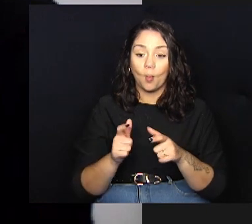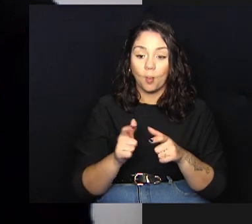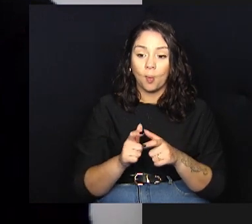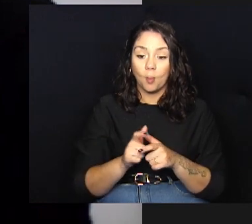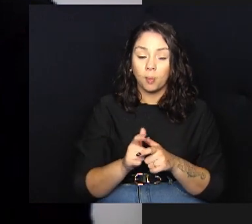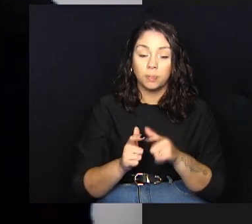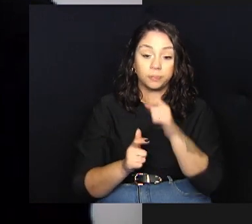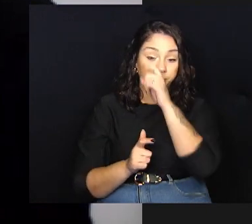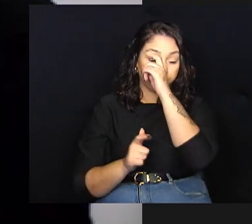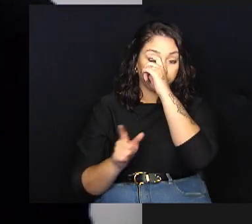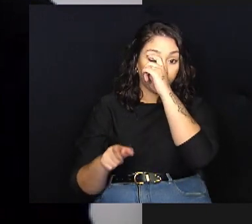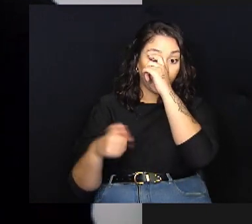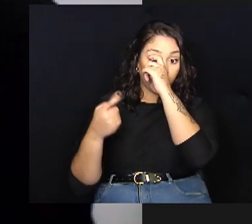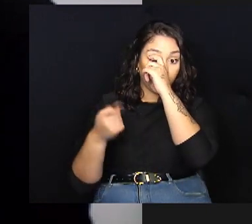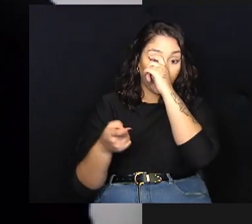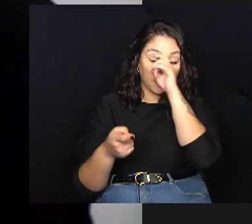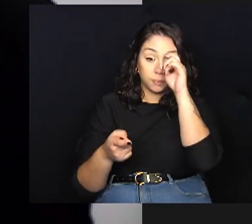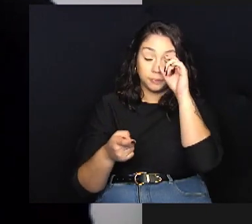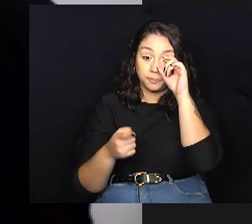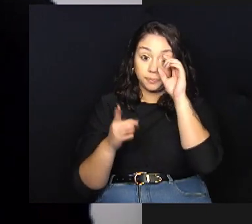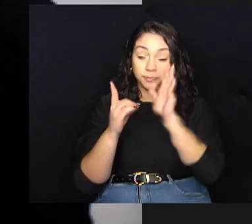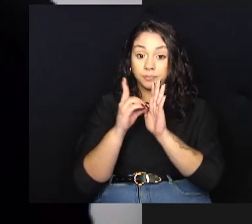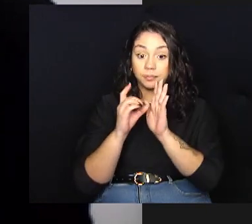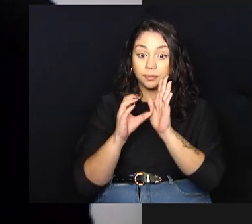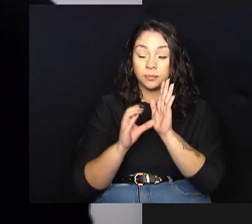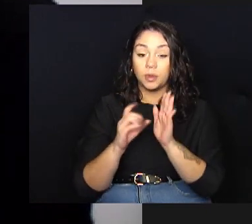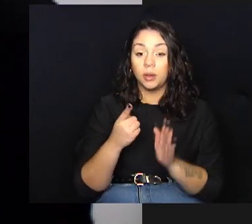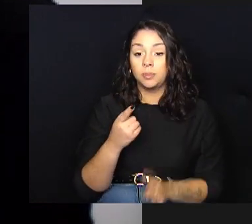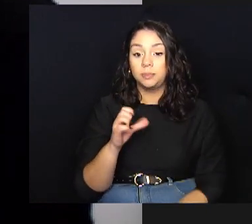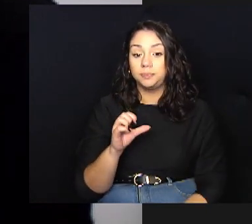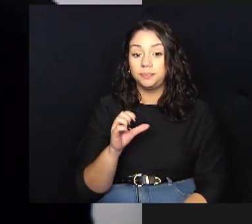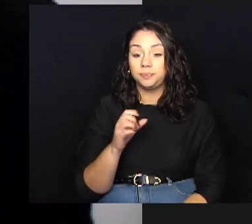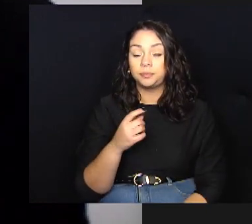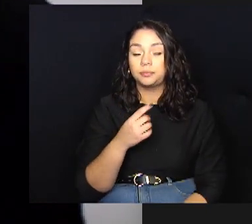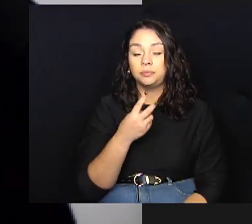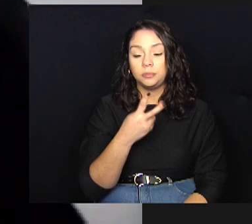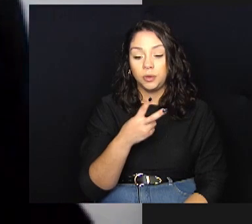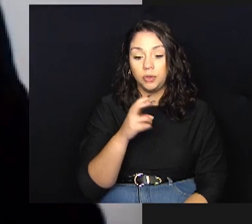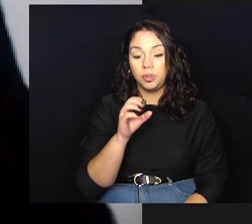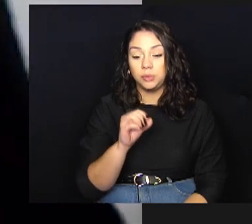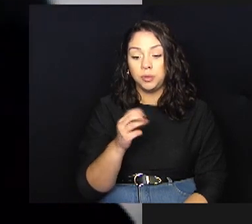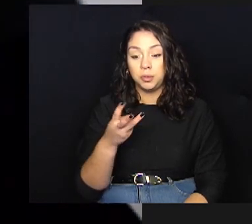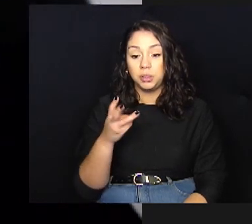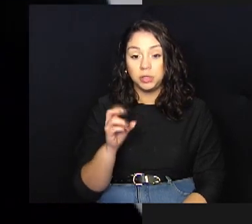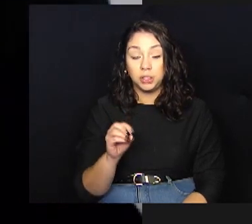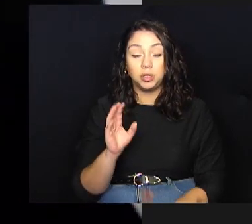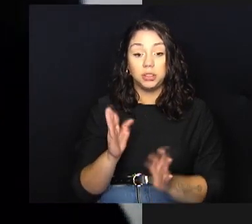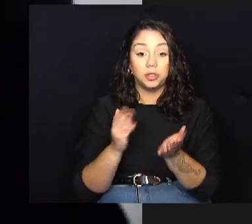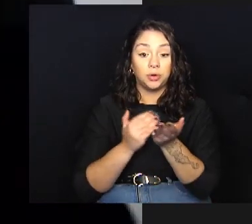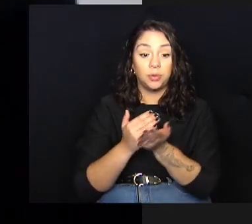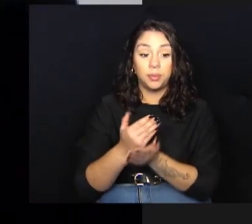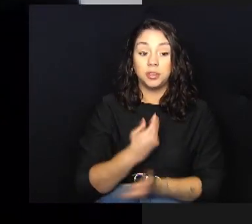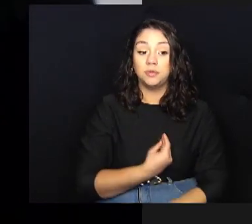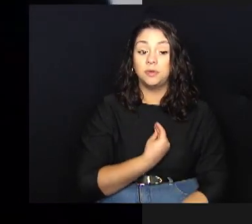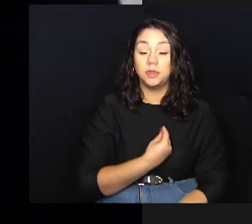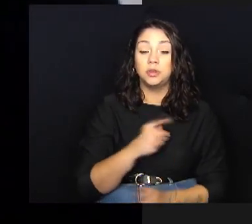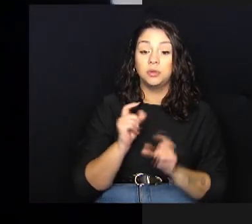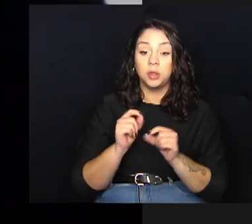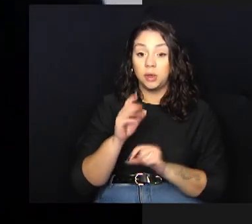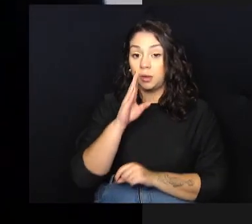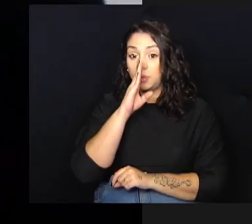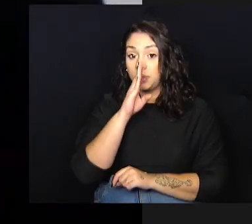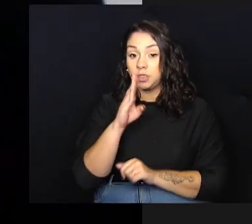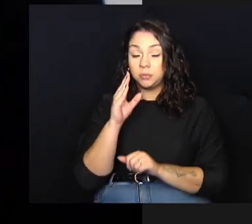na próxima década década de 2030 né A gente já vai começar a vivenciar aquela que vai ser uma das principais